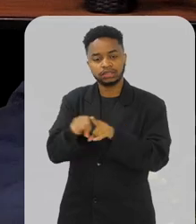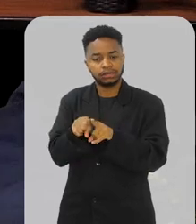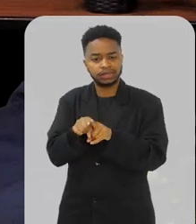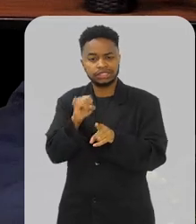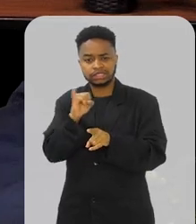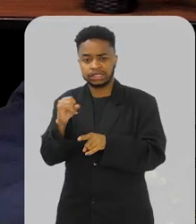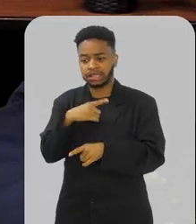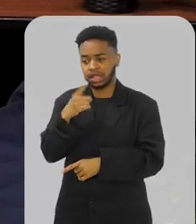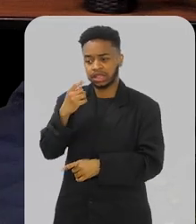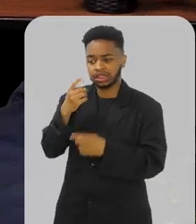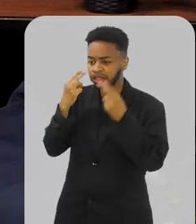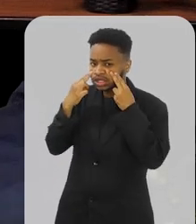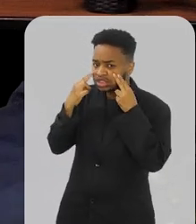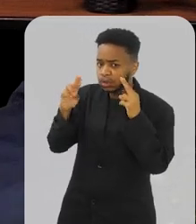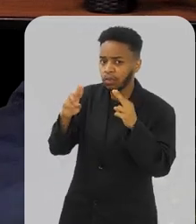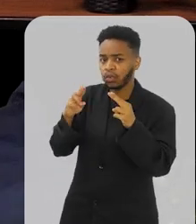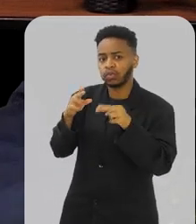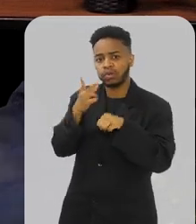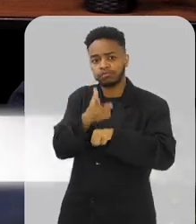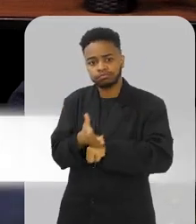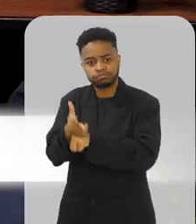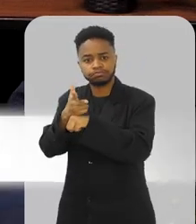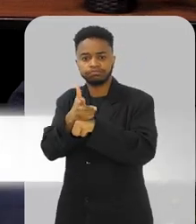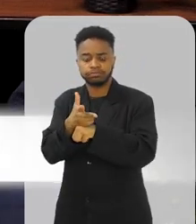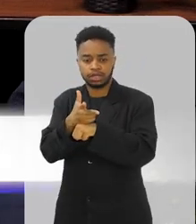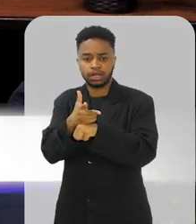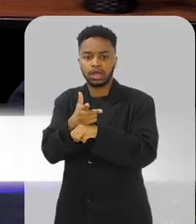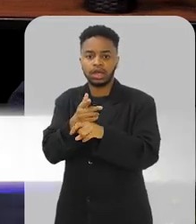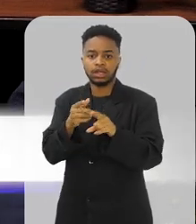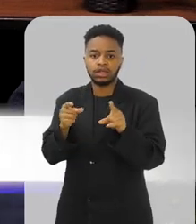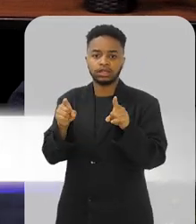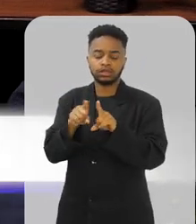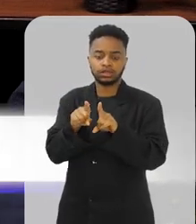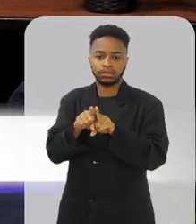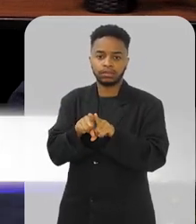Testemunhal, filmagem,